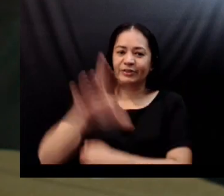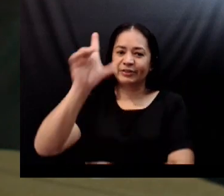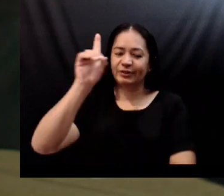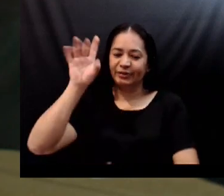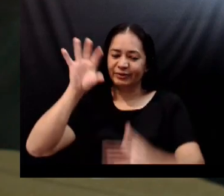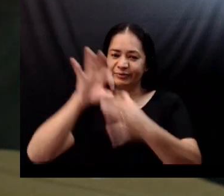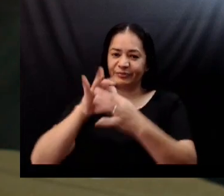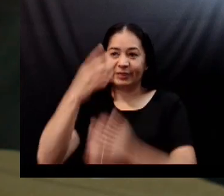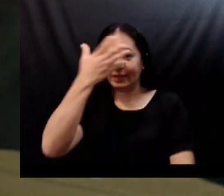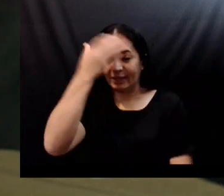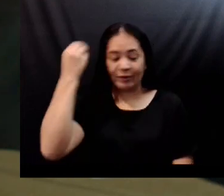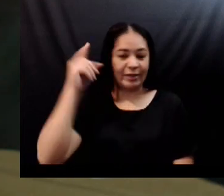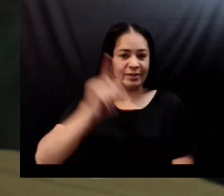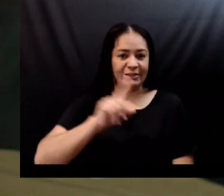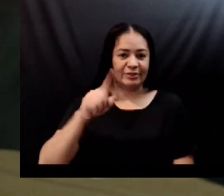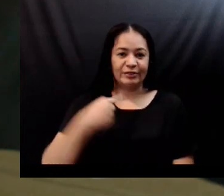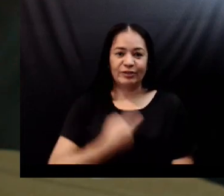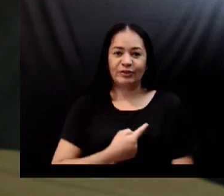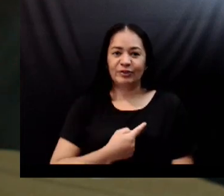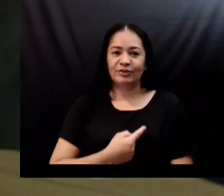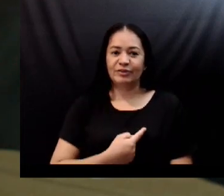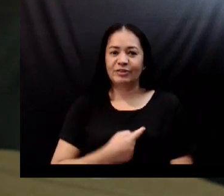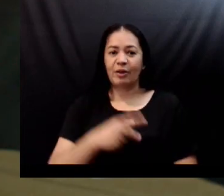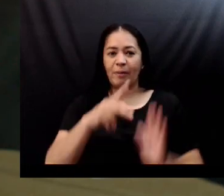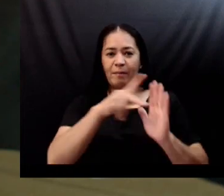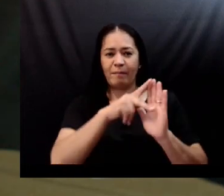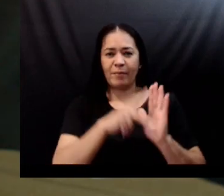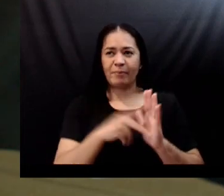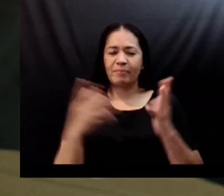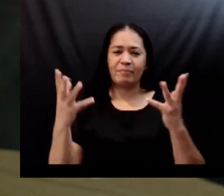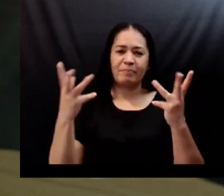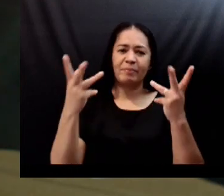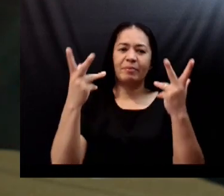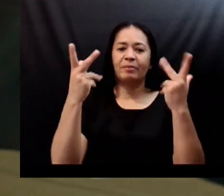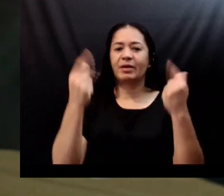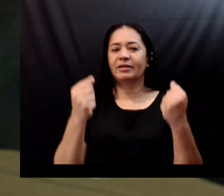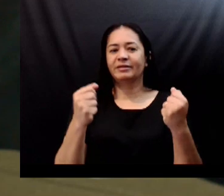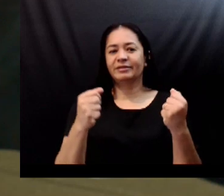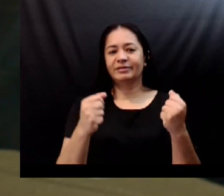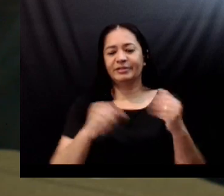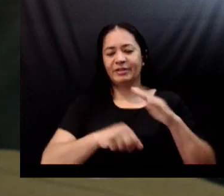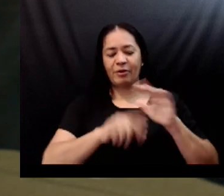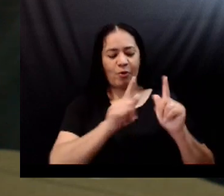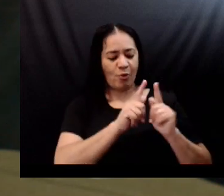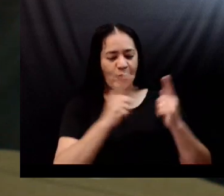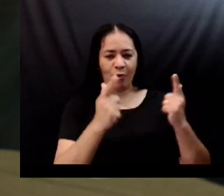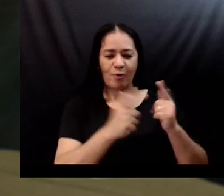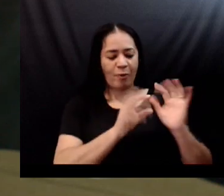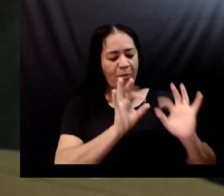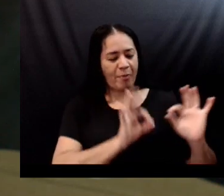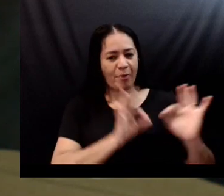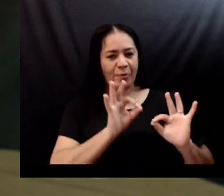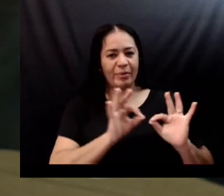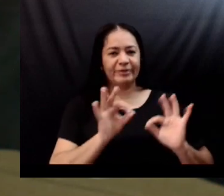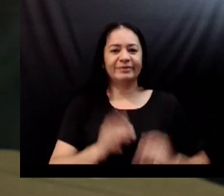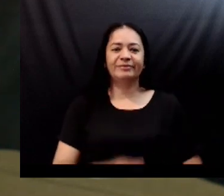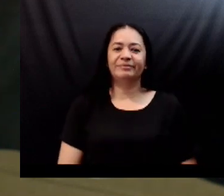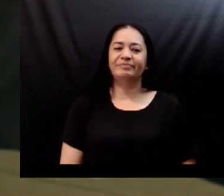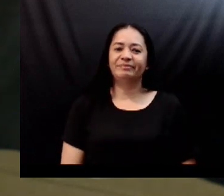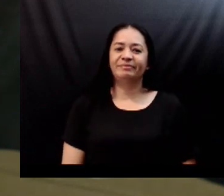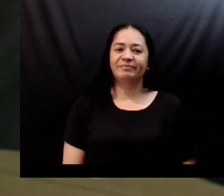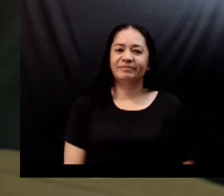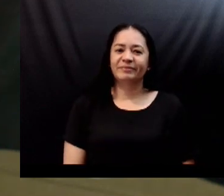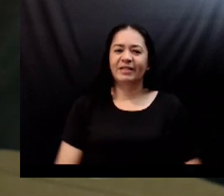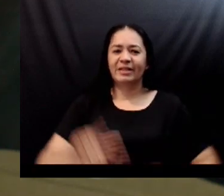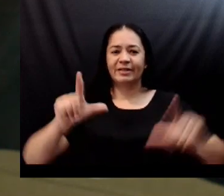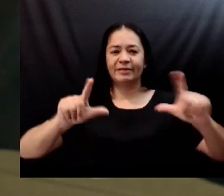gente tem uma programação incrível, né? Produzido pela nossa equipe do Grupo Mais e TV Câmara Campinas,